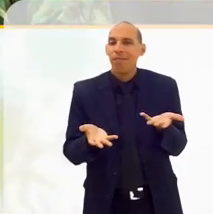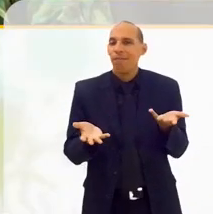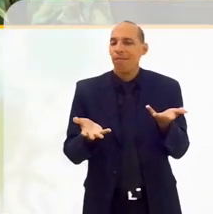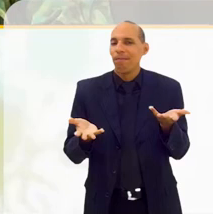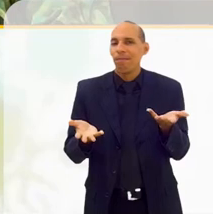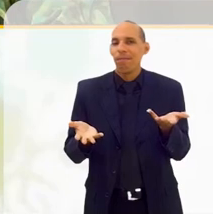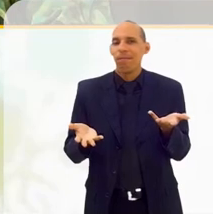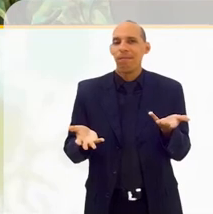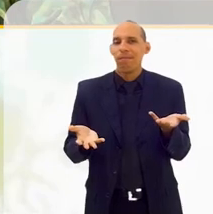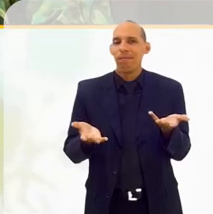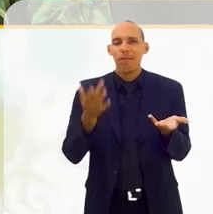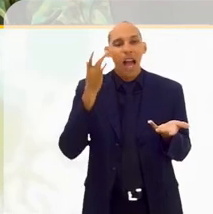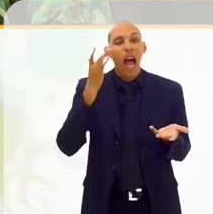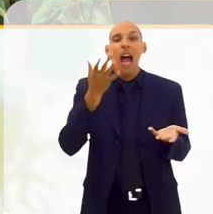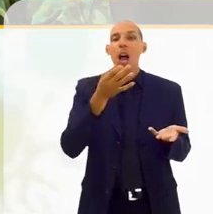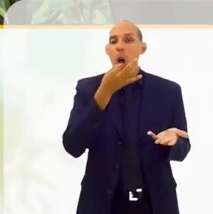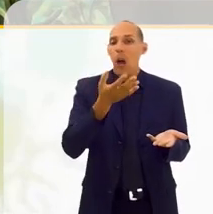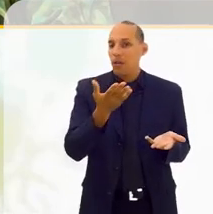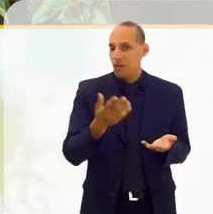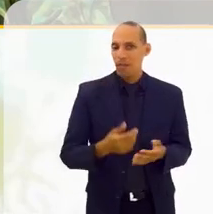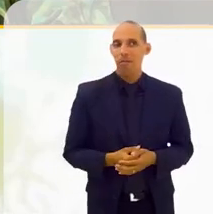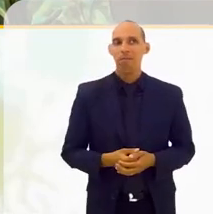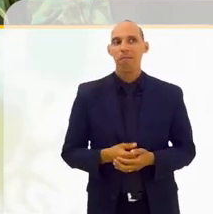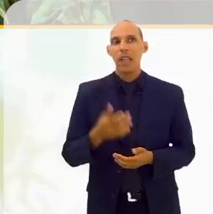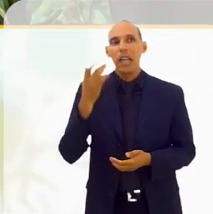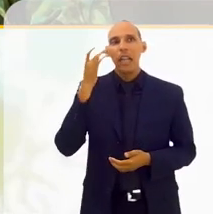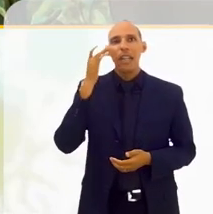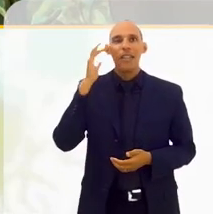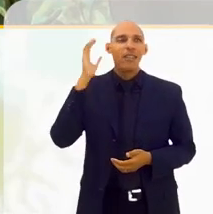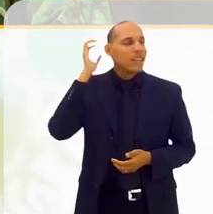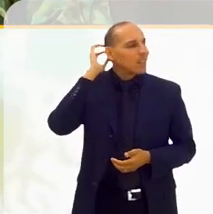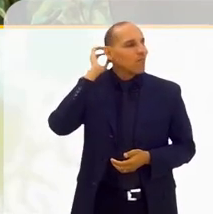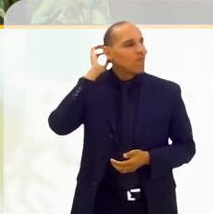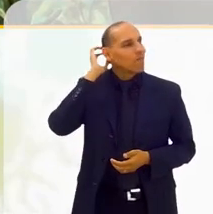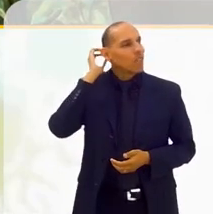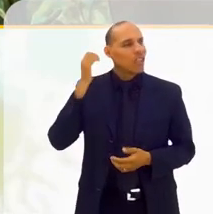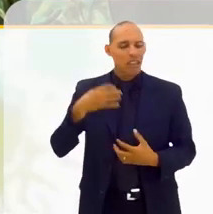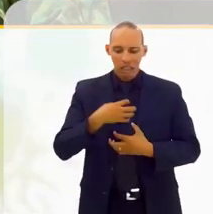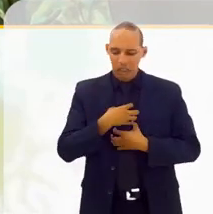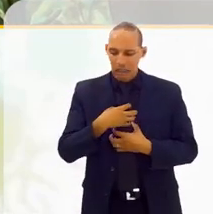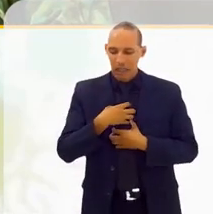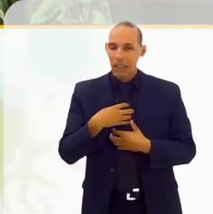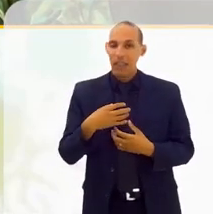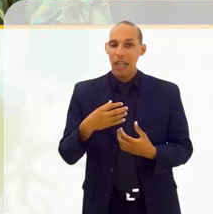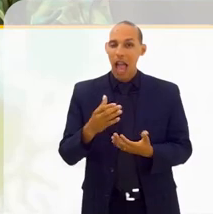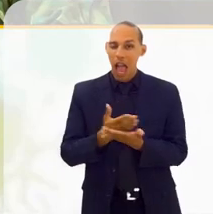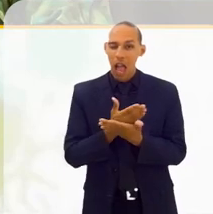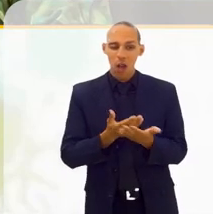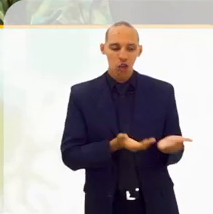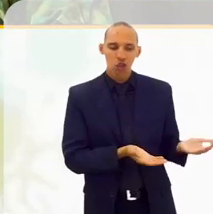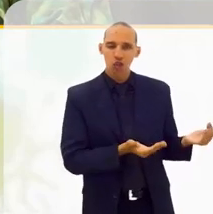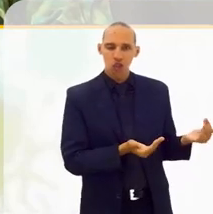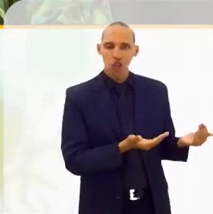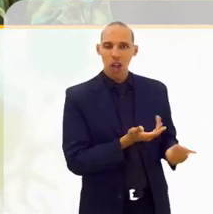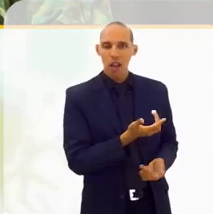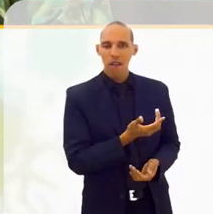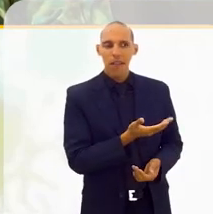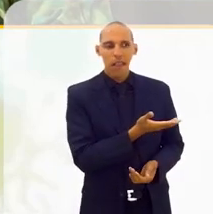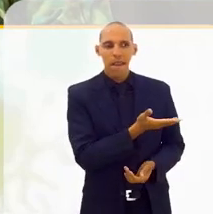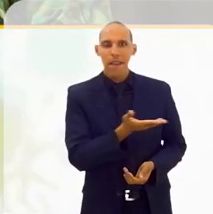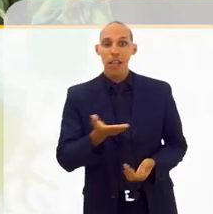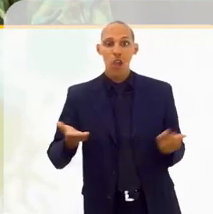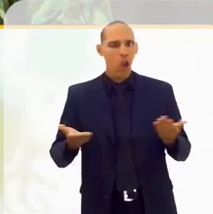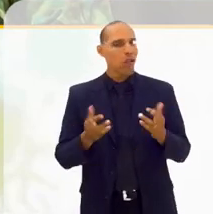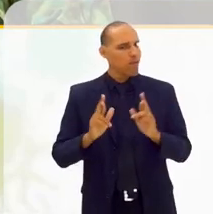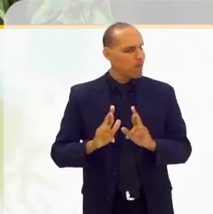conseguem lidar bem com isso eu não sei se tem eu sinto numa nos mais jovens uma